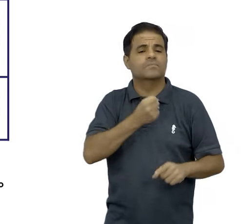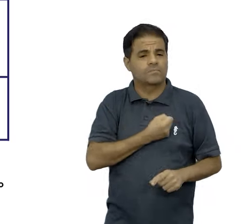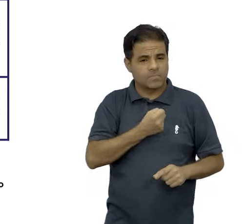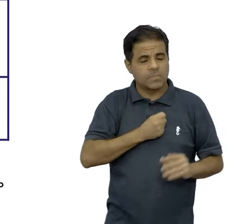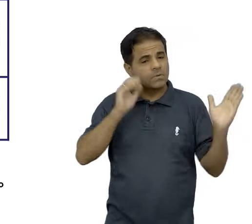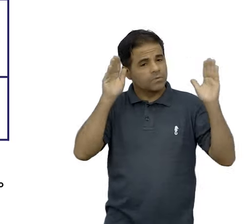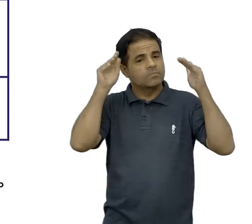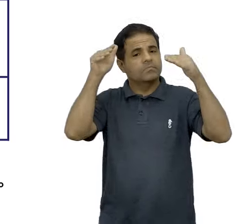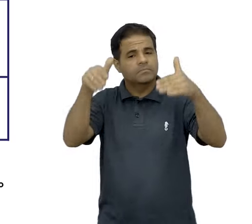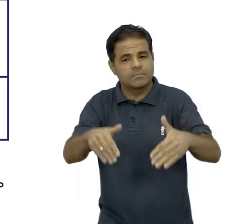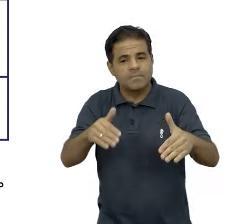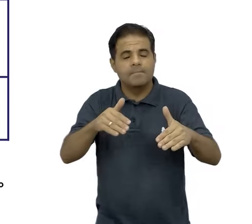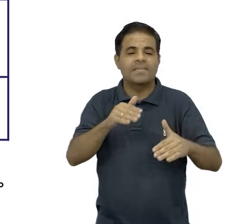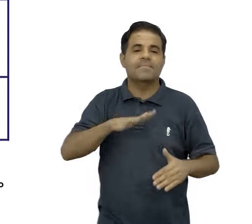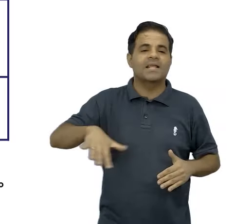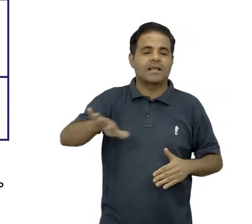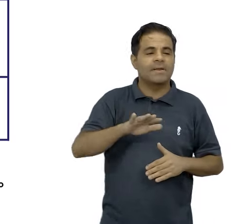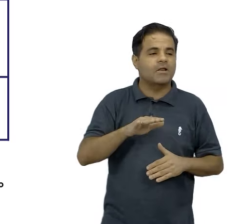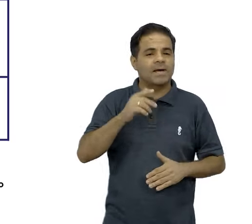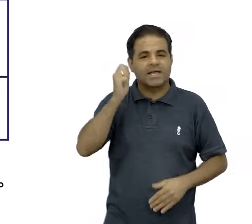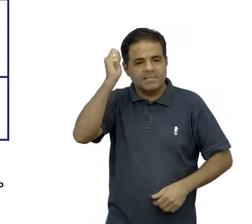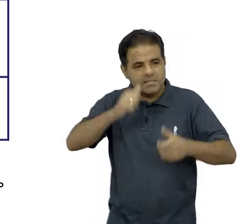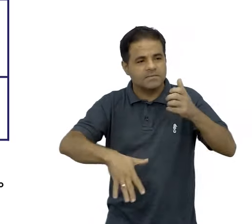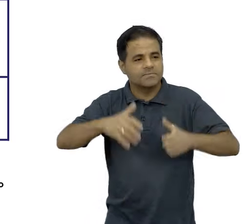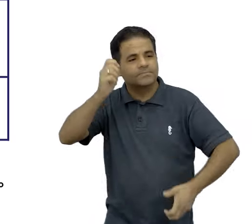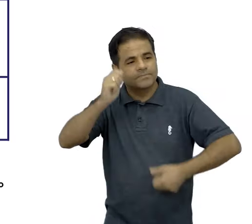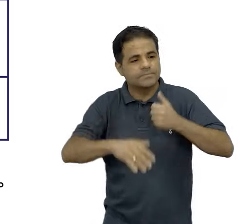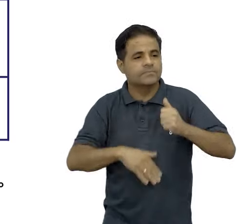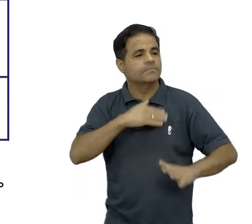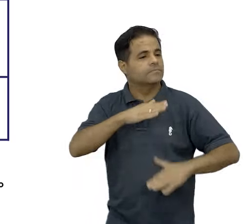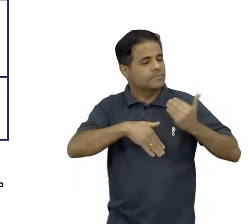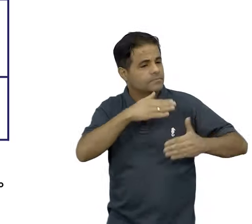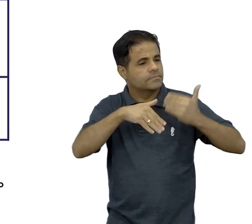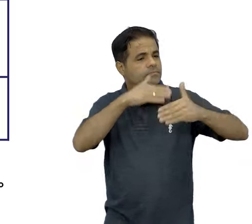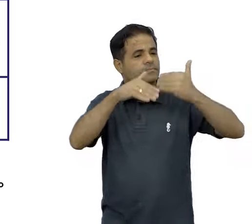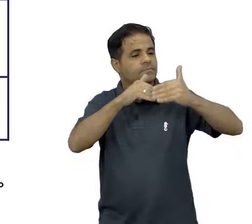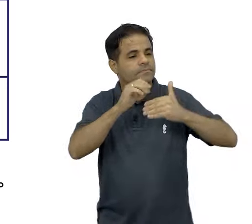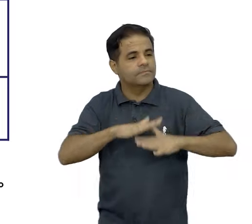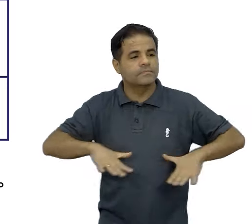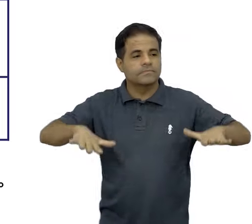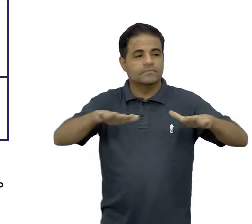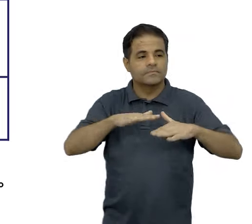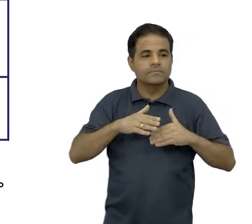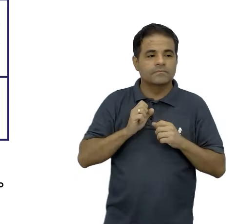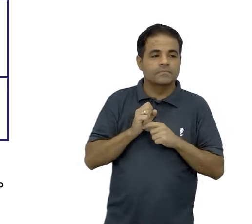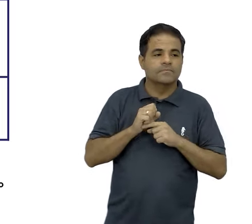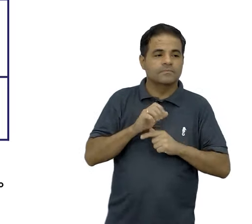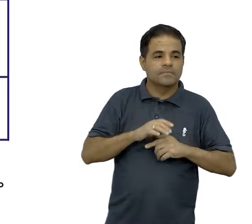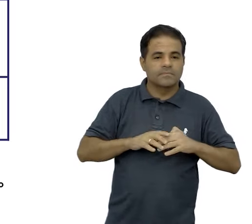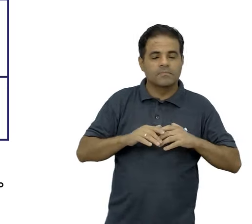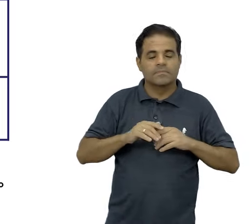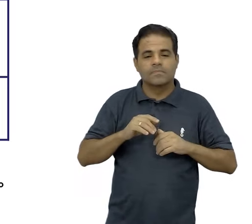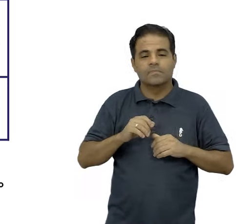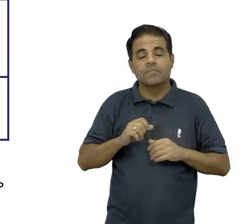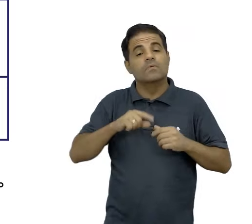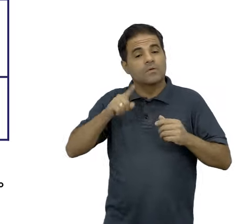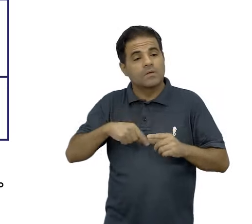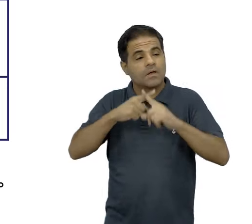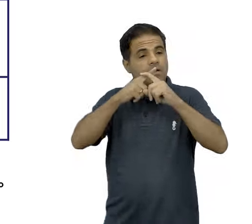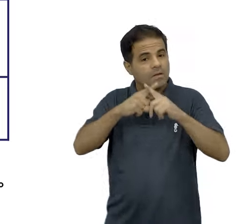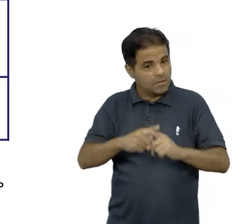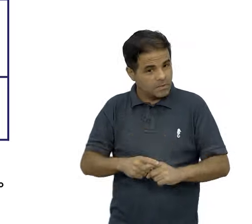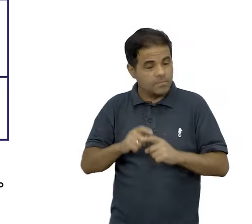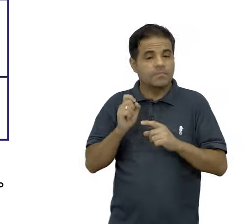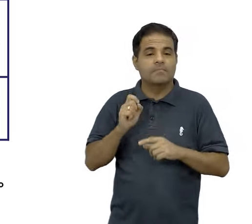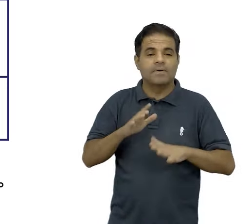com foco na resolução de problemas, mas dessa vez vai envolver o campo multiplicativo, né, ou seja, a